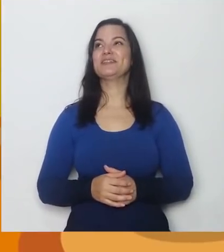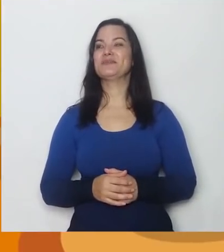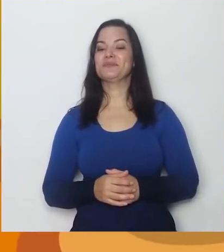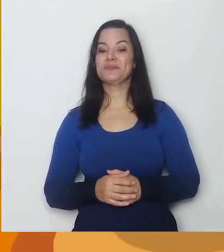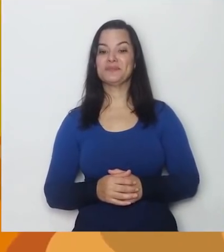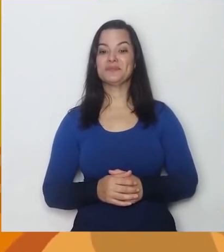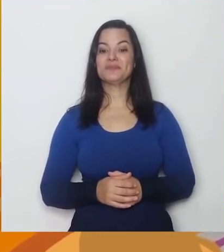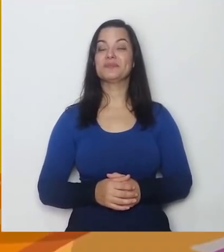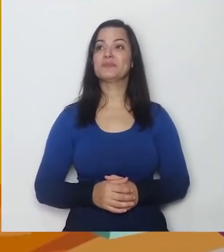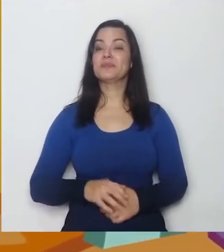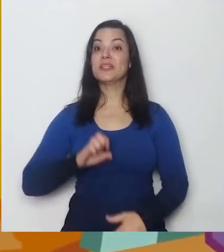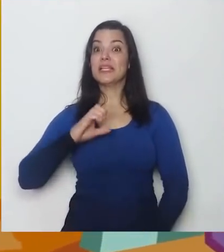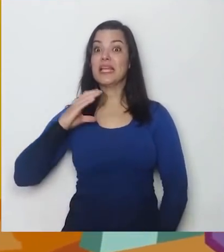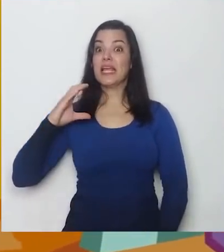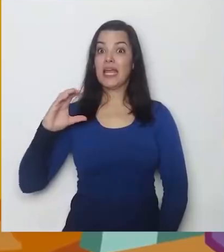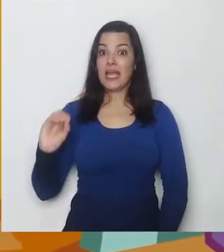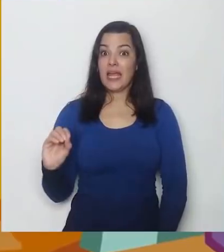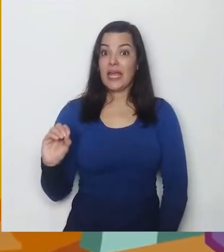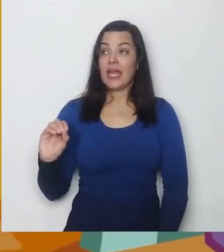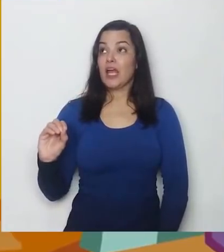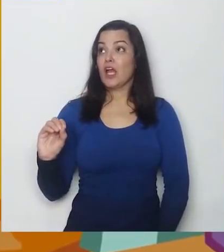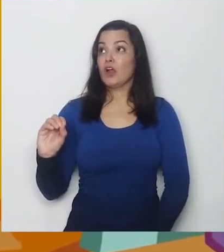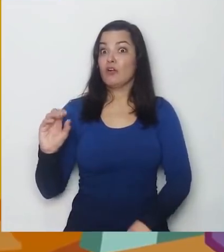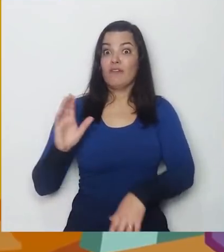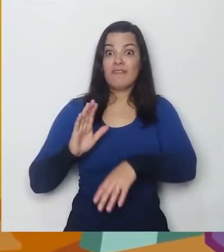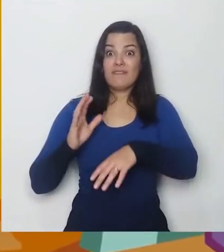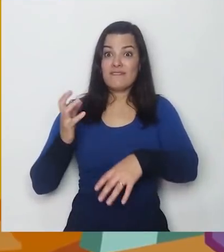Aquele eco já estava me deixando irritada.